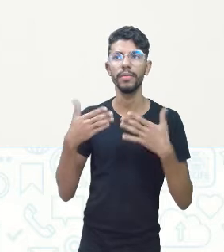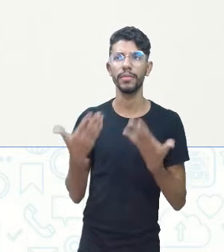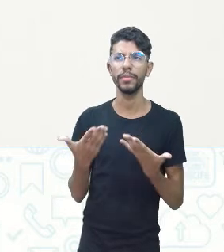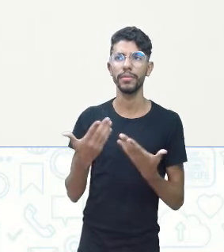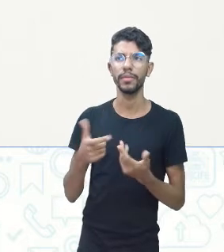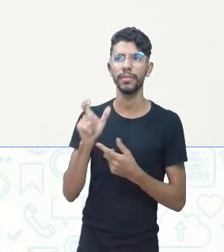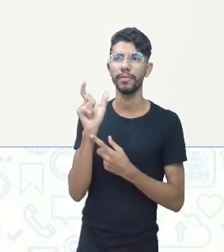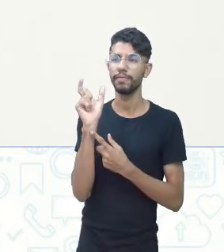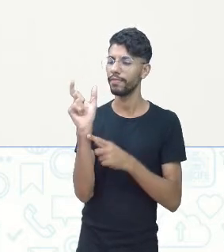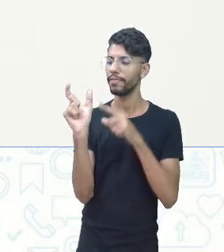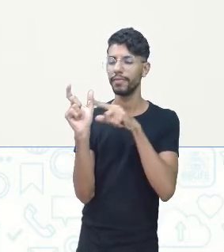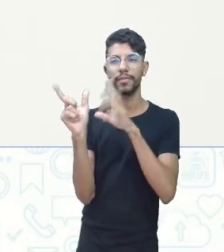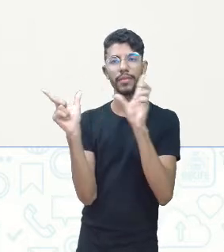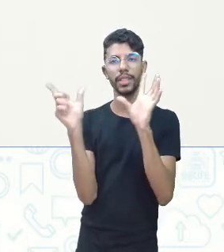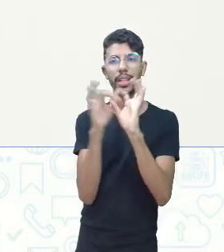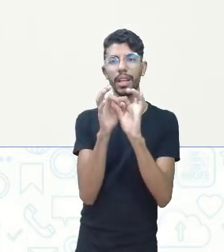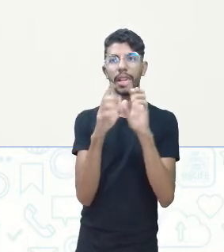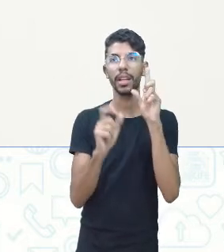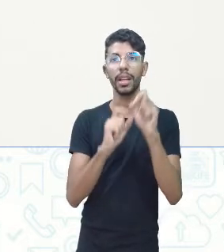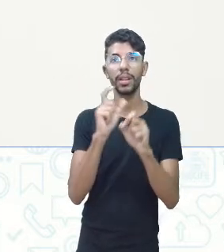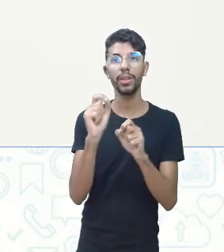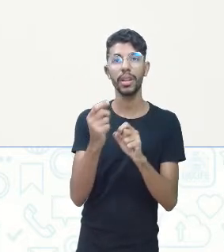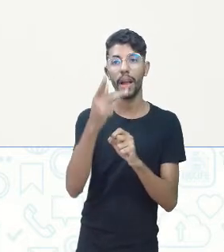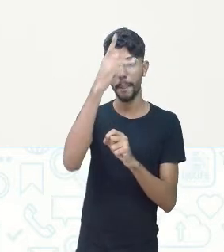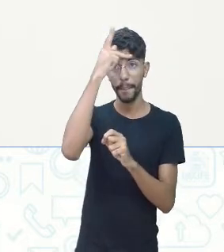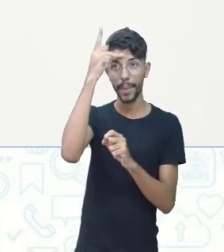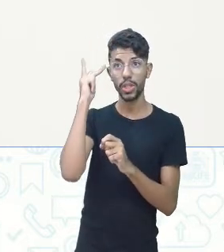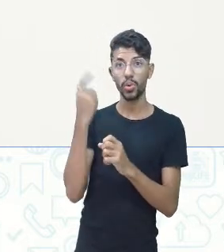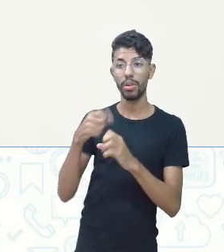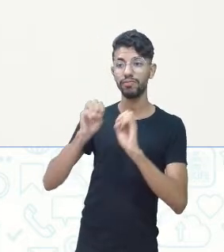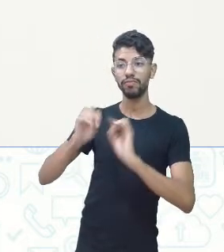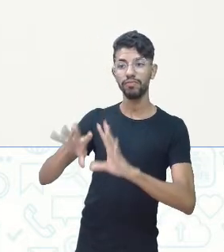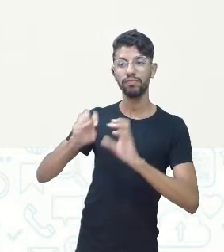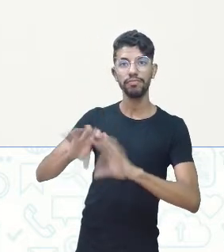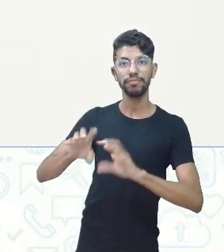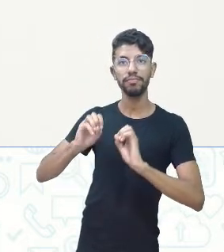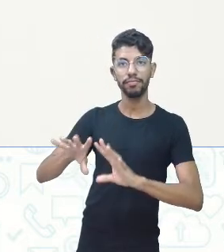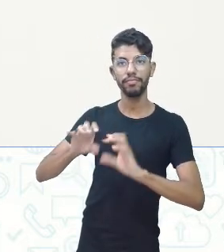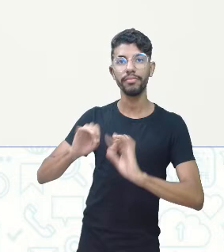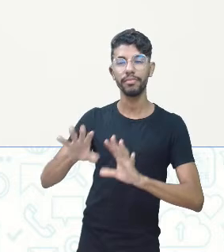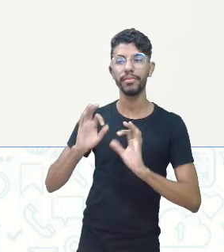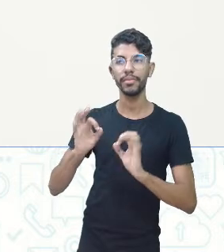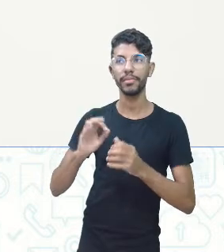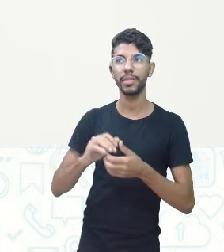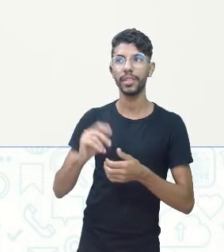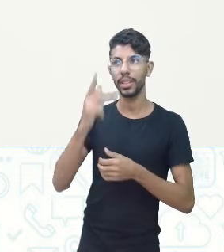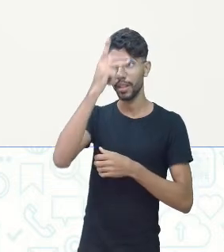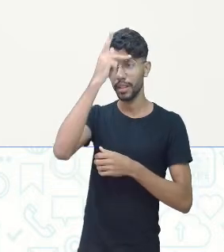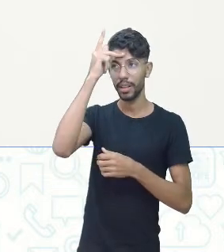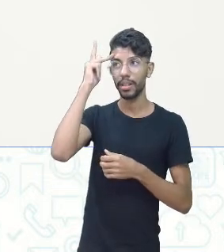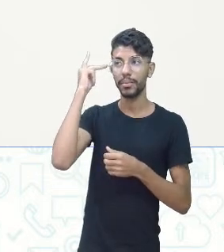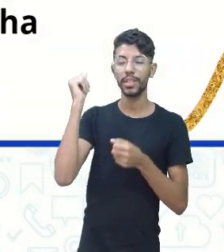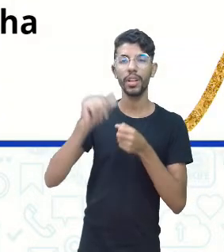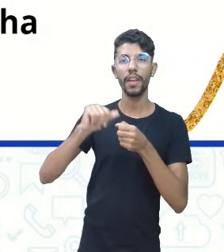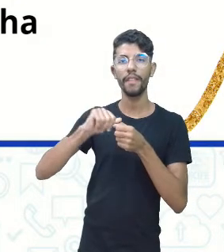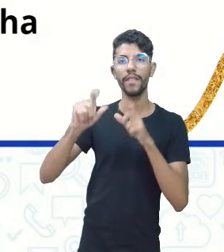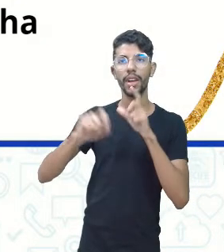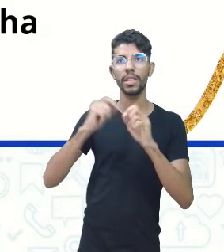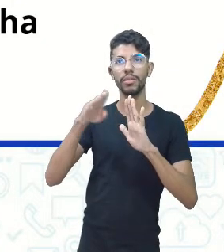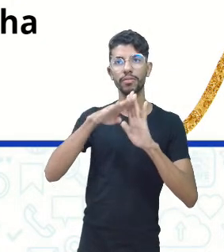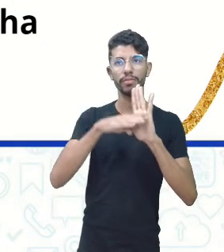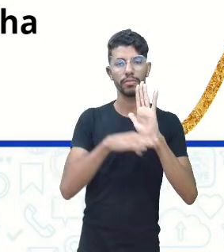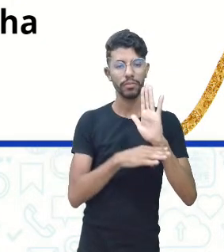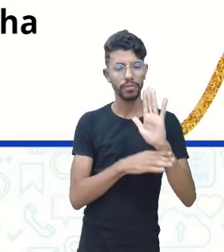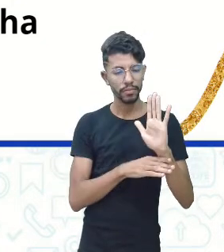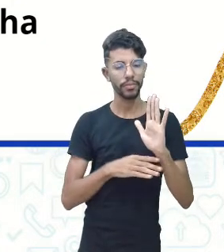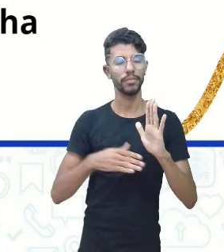a palavra está relacionada a quem ensina, a essa pessoa que faz o manual de instruções